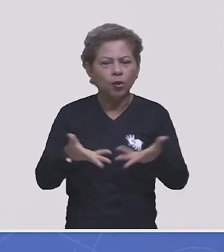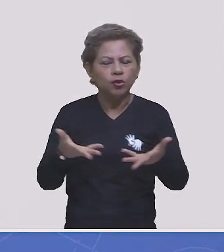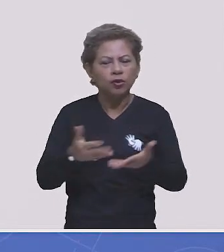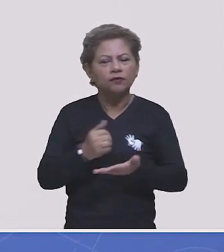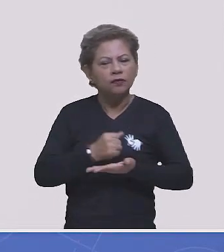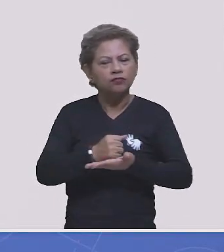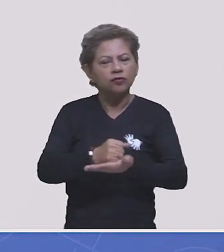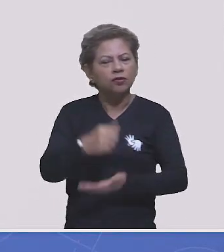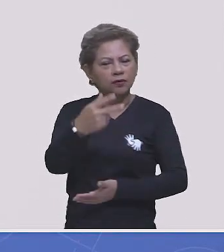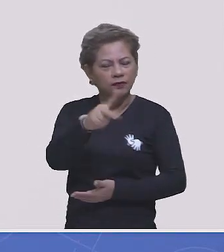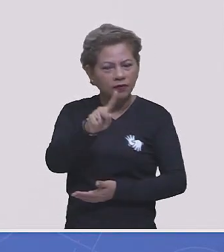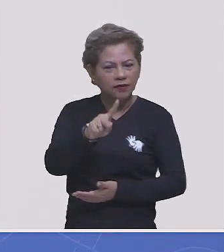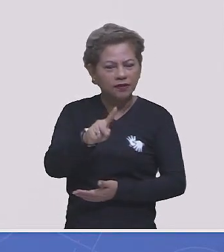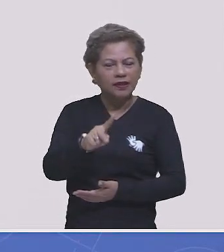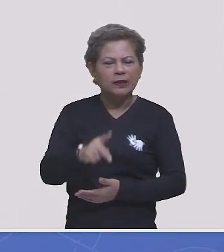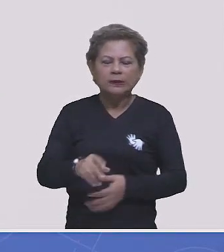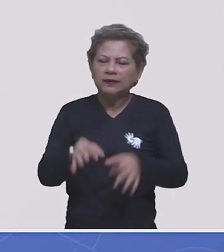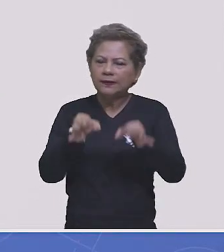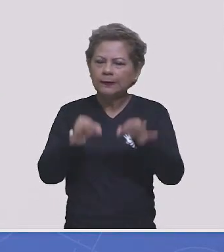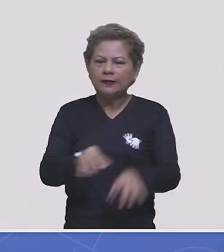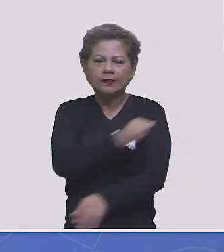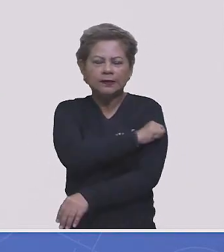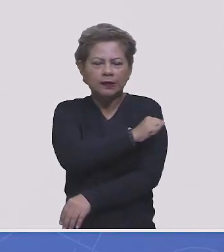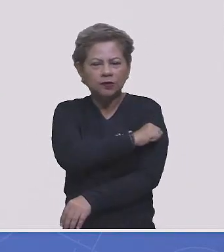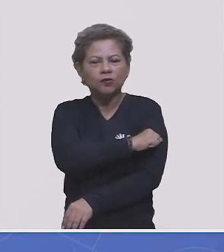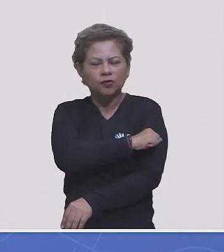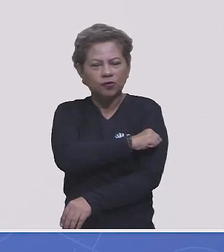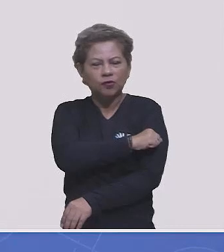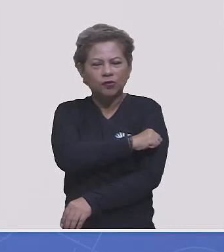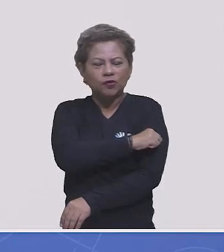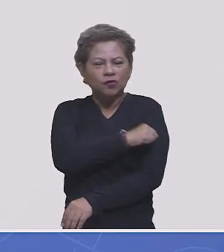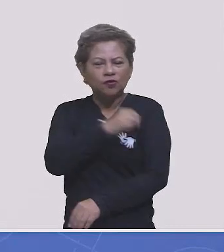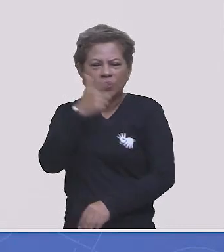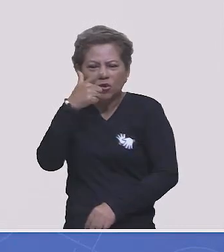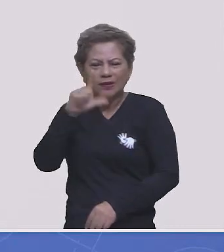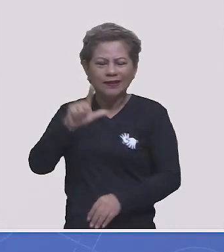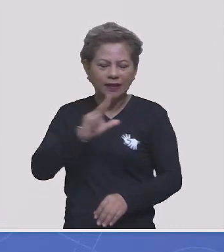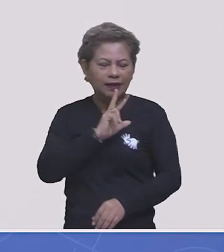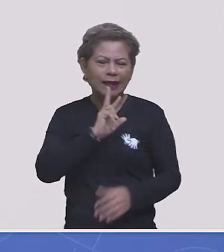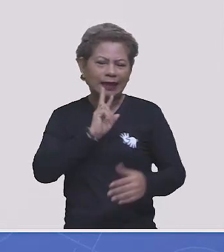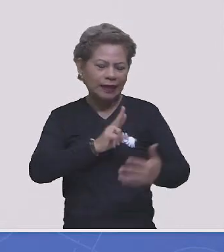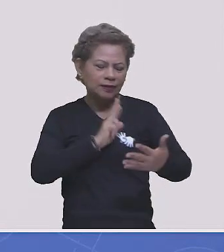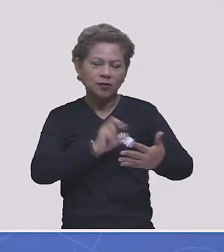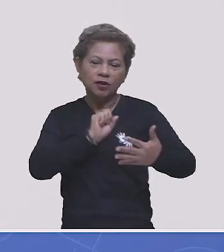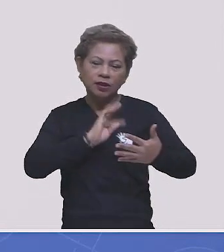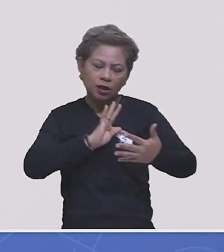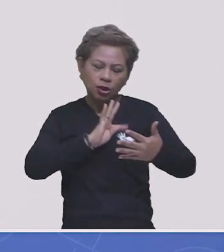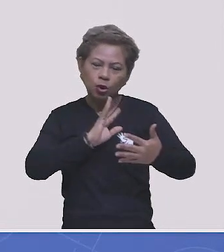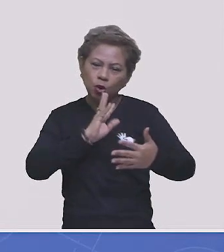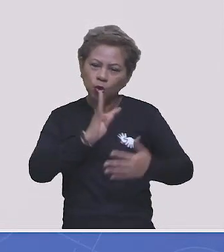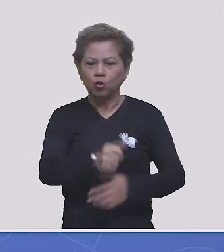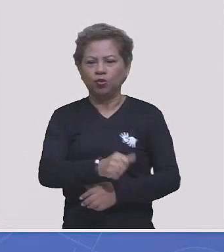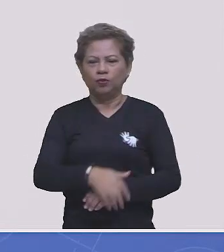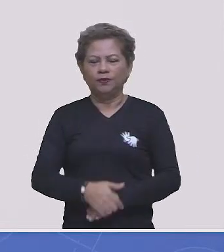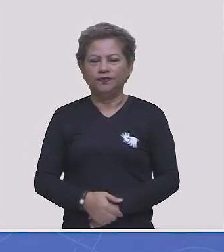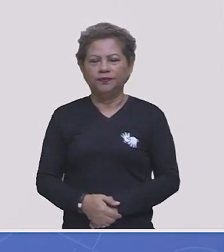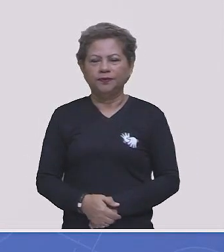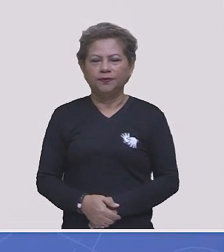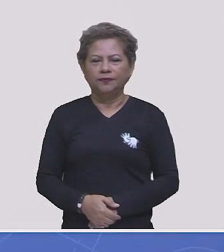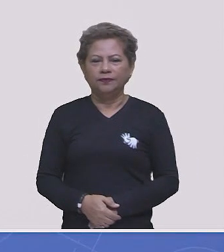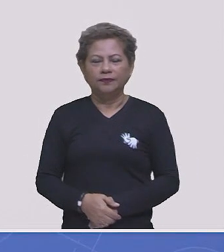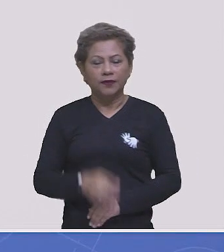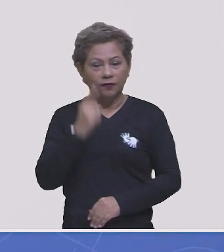alunos maravilhosos, espetaculares, se saíram super bem, não é verdade? Então, vamos lembrar? Vamos para a nossa primeira questão de arte.